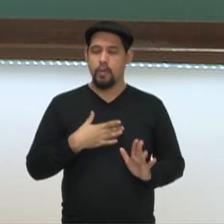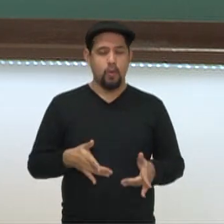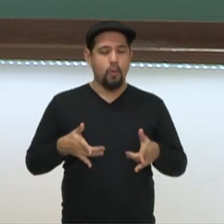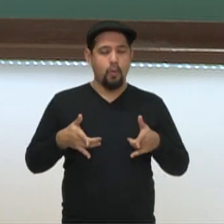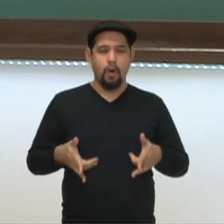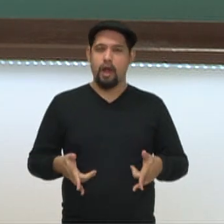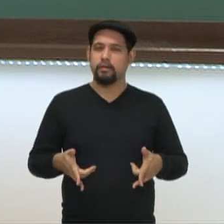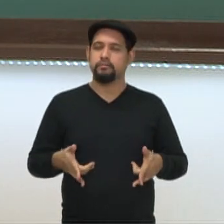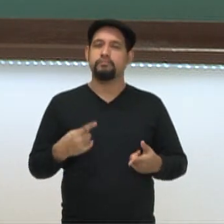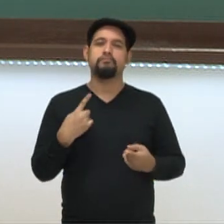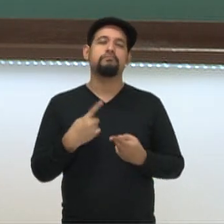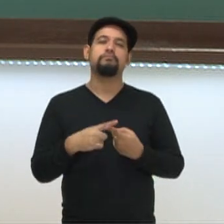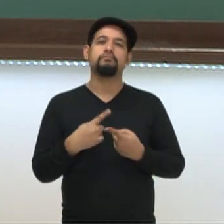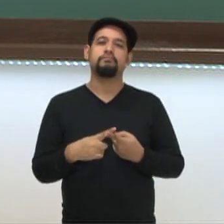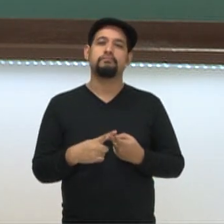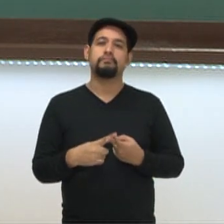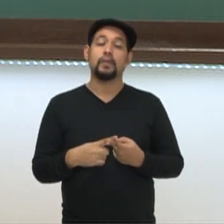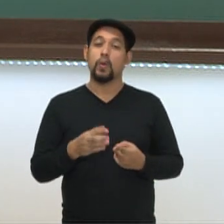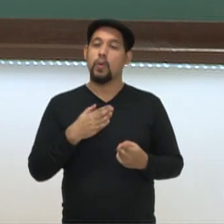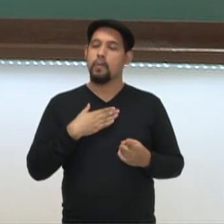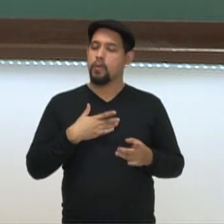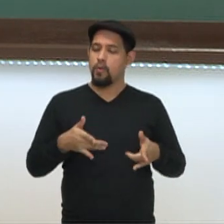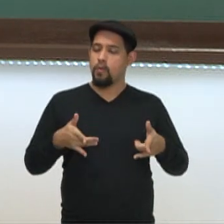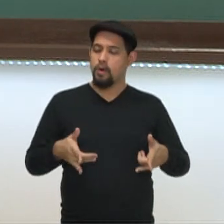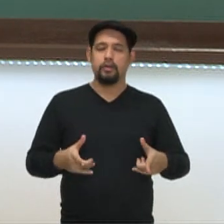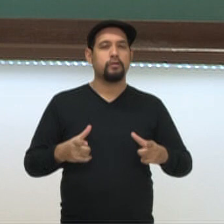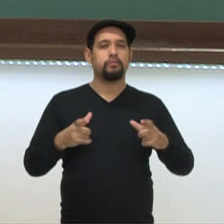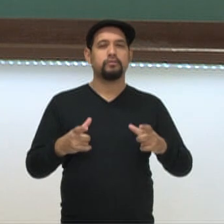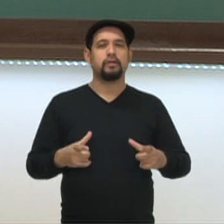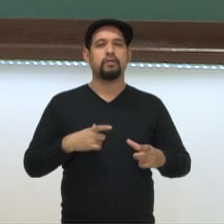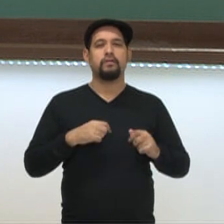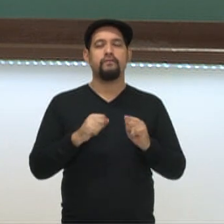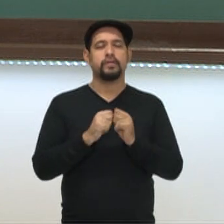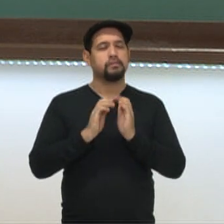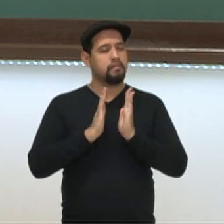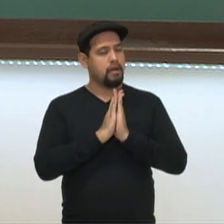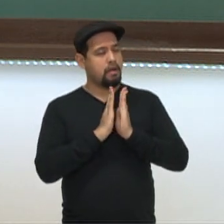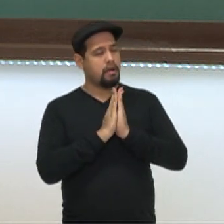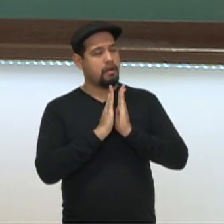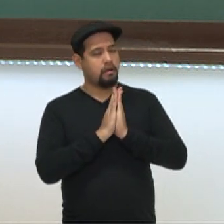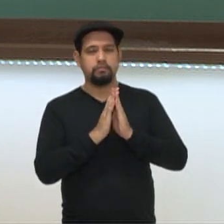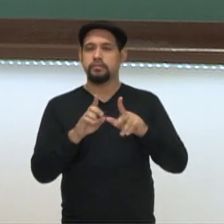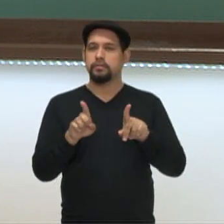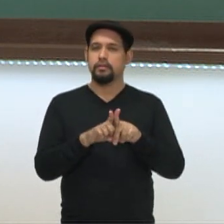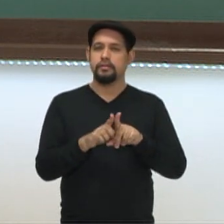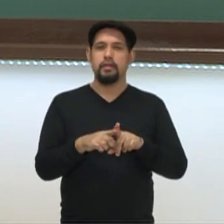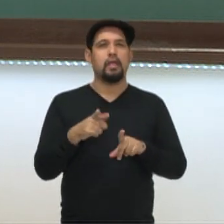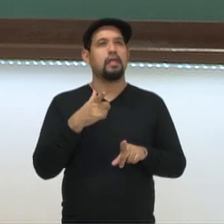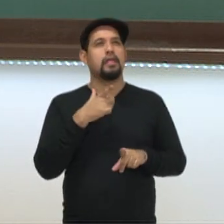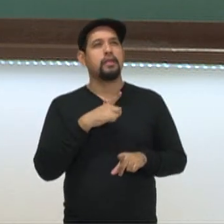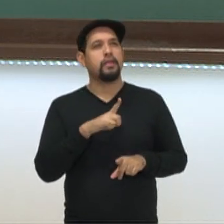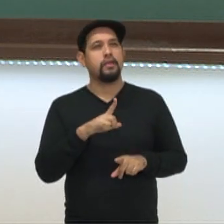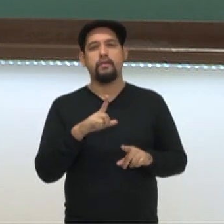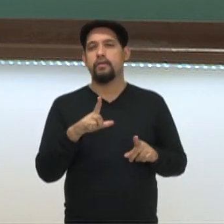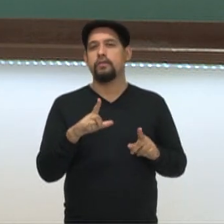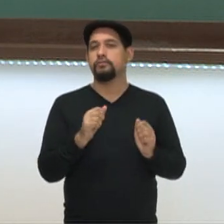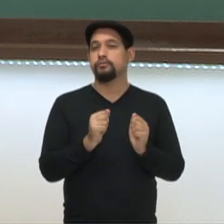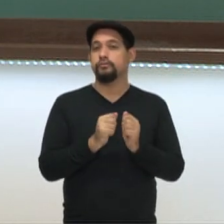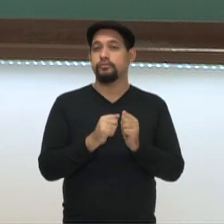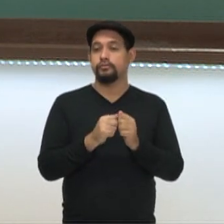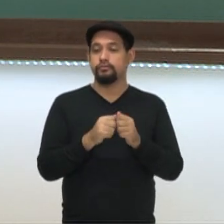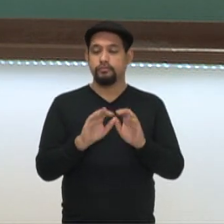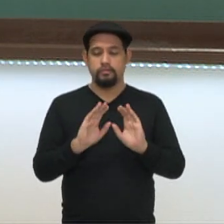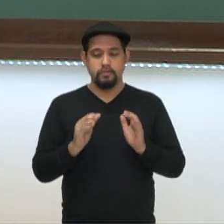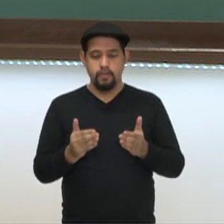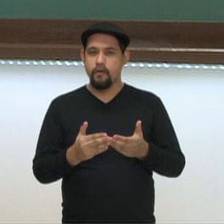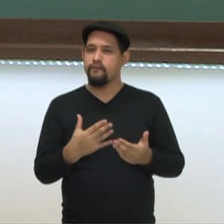cama, porque o meu quarto é o local onde eu faço as minhas orações, é o local onde eu concebi os meus filhos, que agora filhos dela já